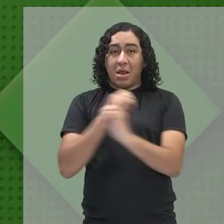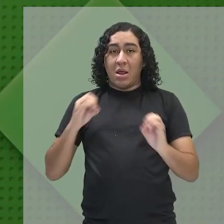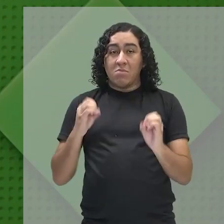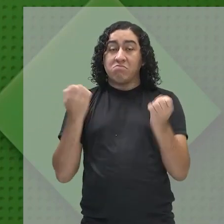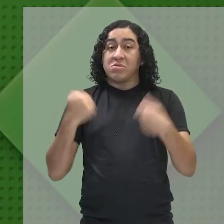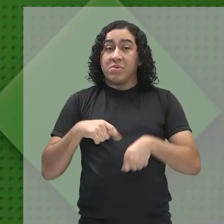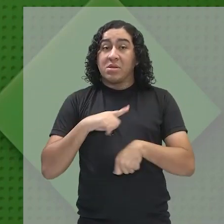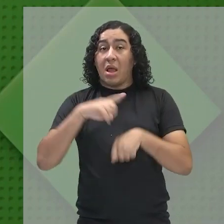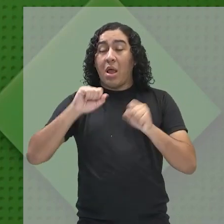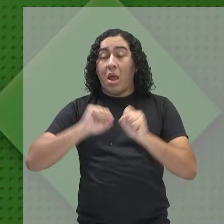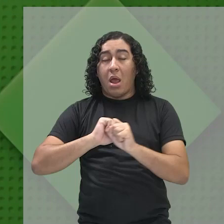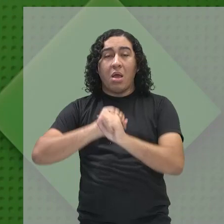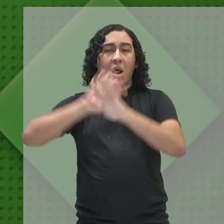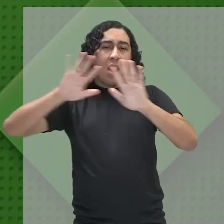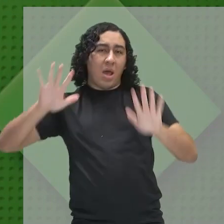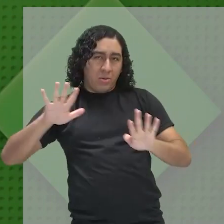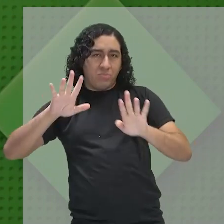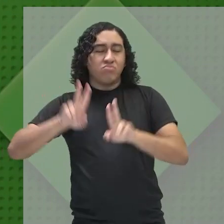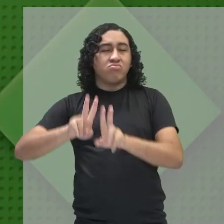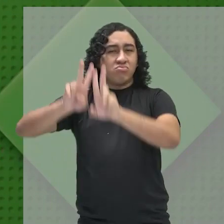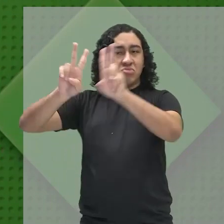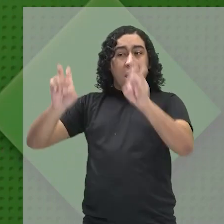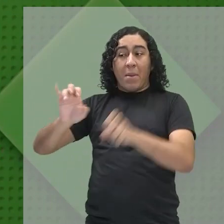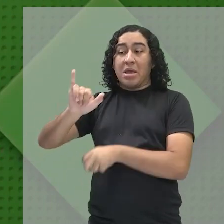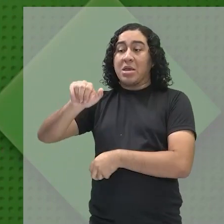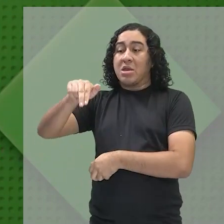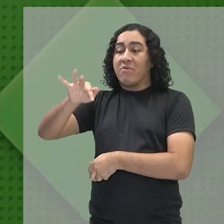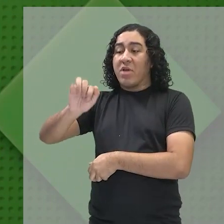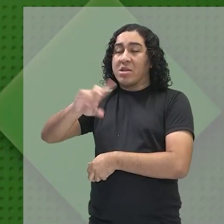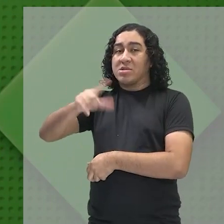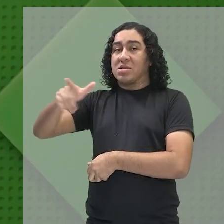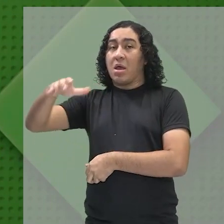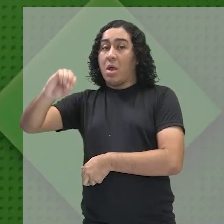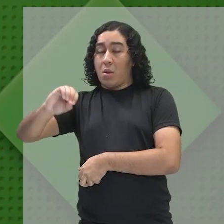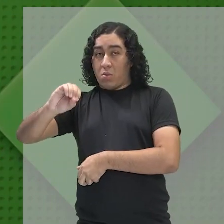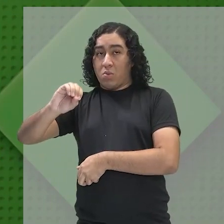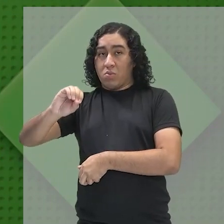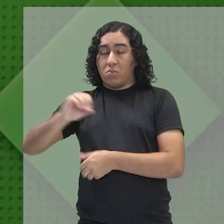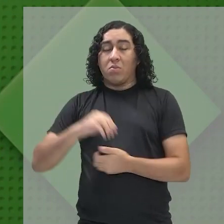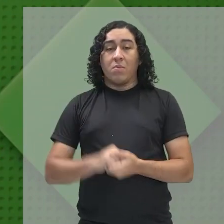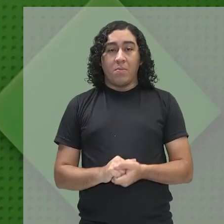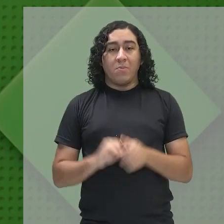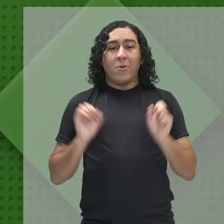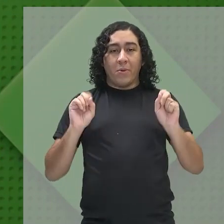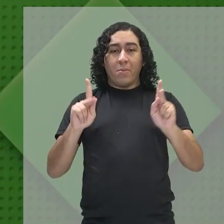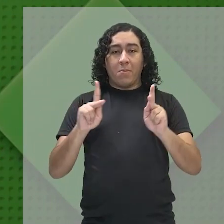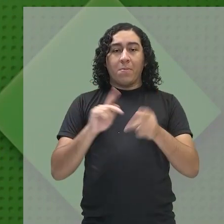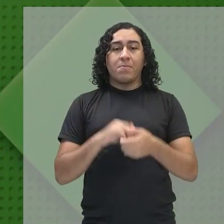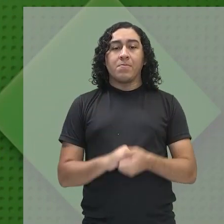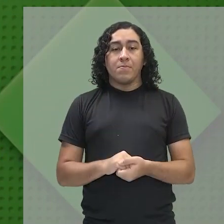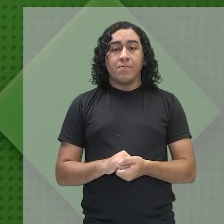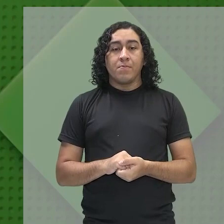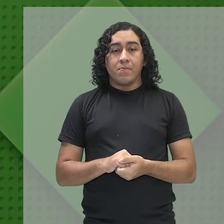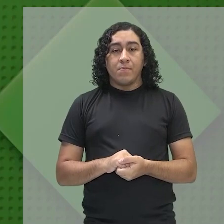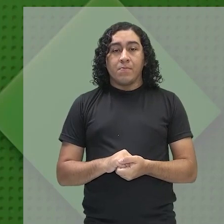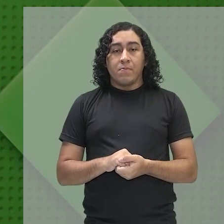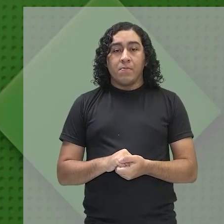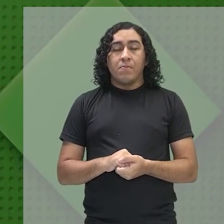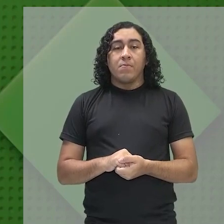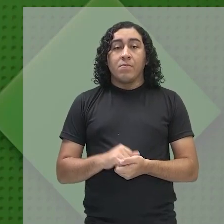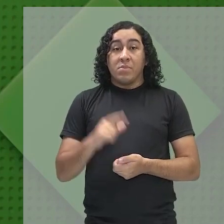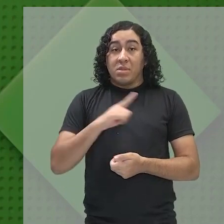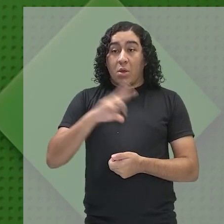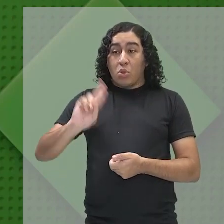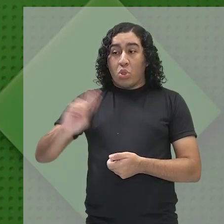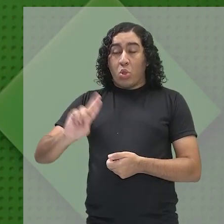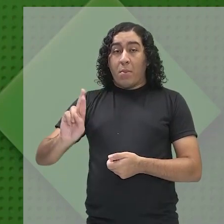mais abrangente, o termo mais utilizado são infecções sexualmente transmissíveis, certo? Temos uma atualização aí nessa nomenclatura. Então,